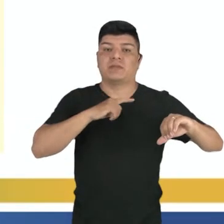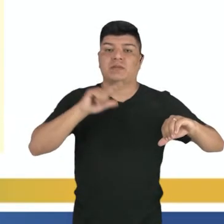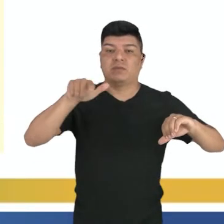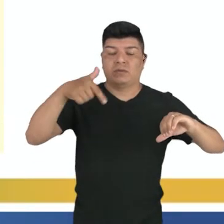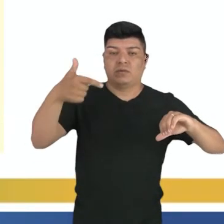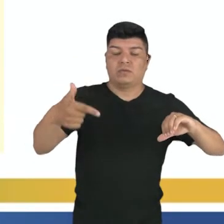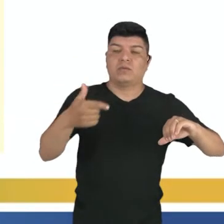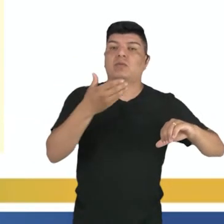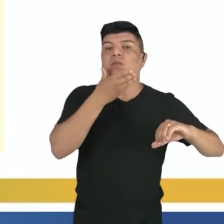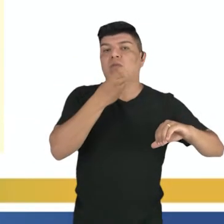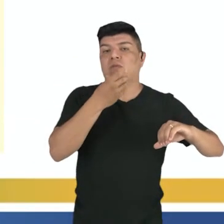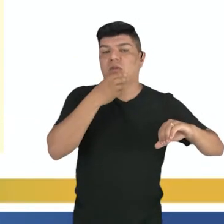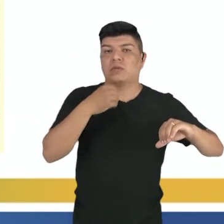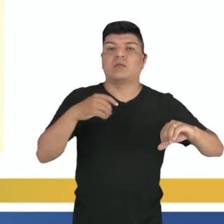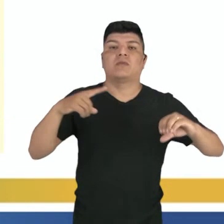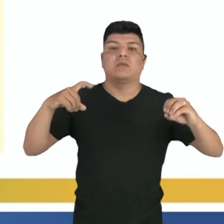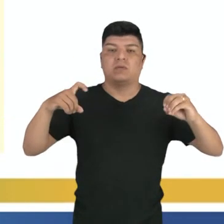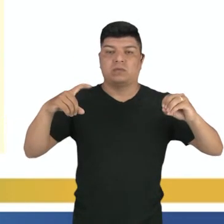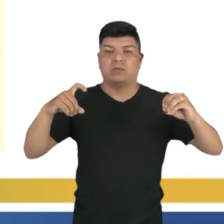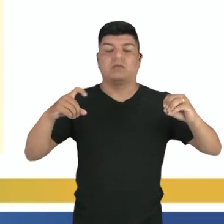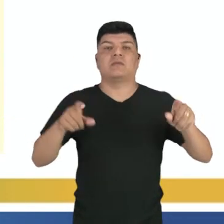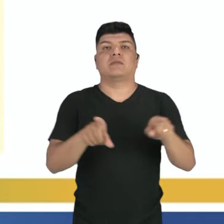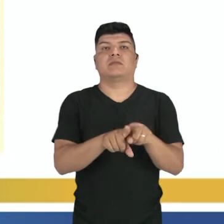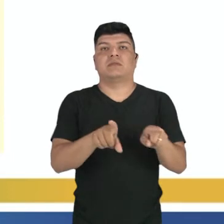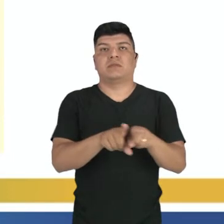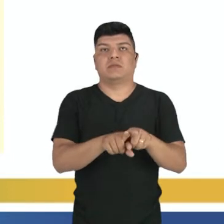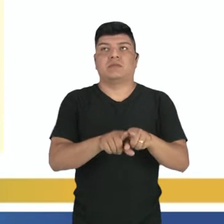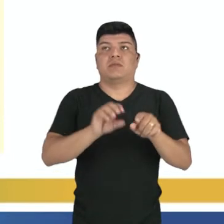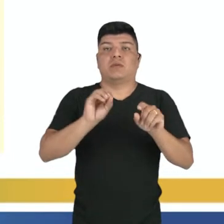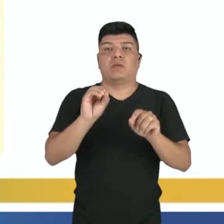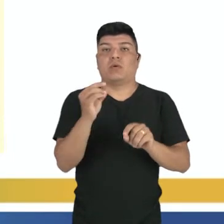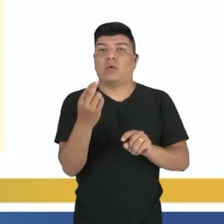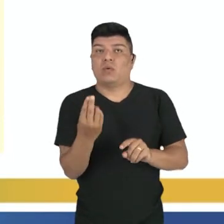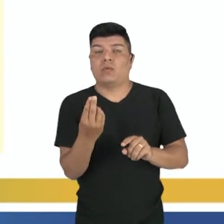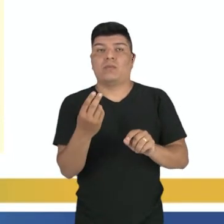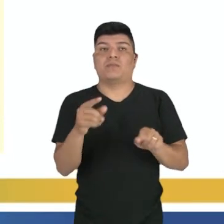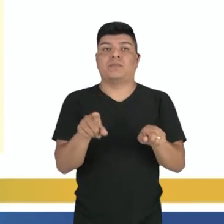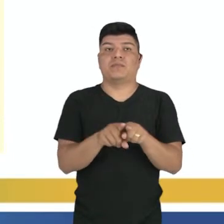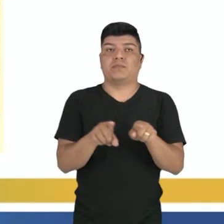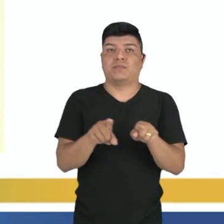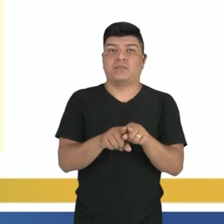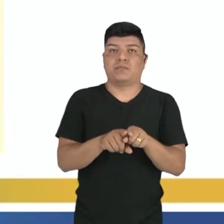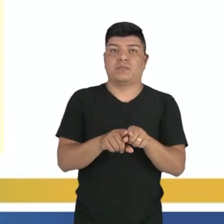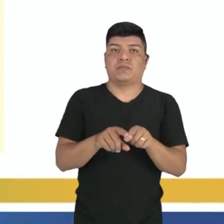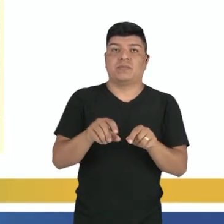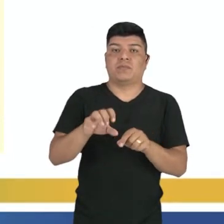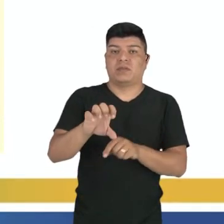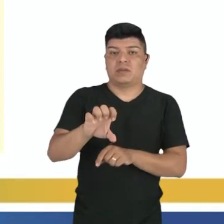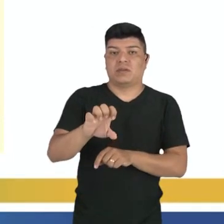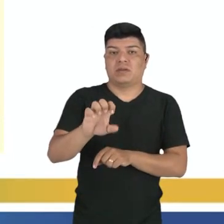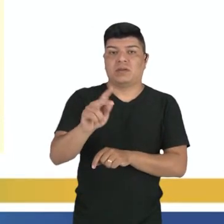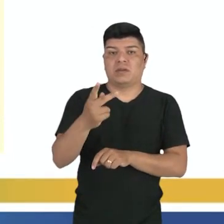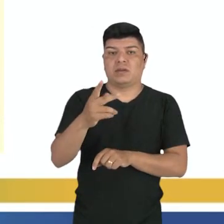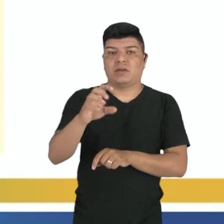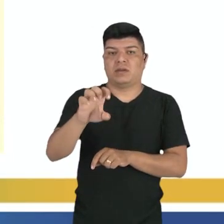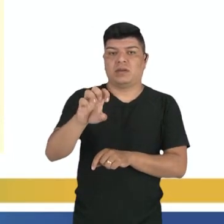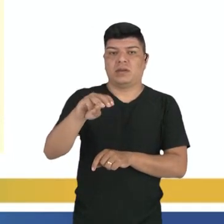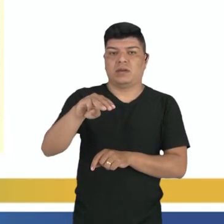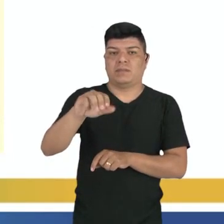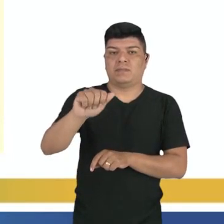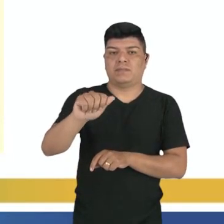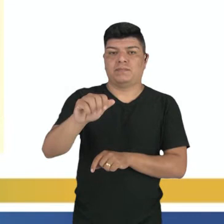com gameta masculino. Ou ainda, aqueles que são hermafroditas também vão acabar promovendo